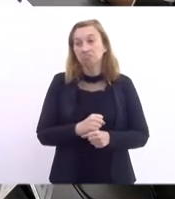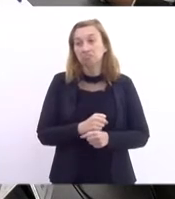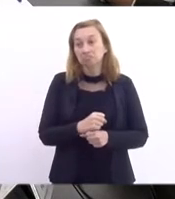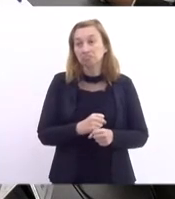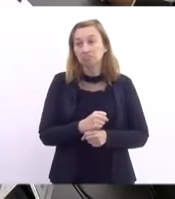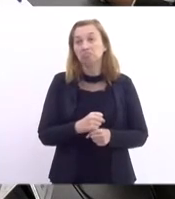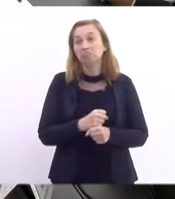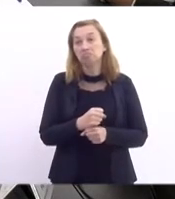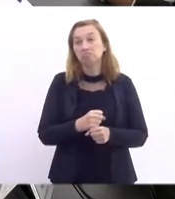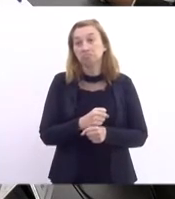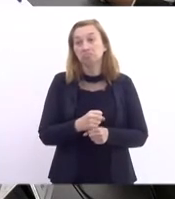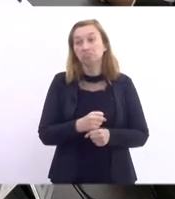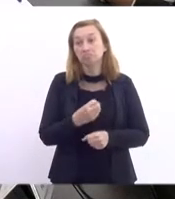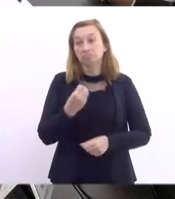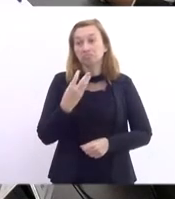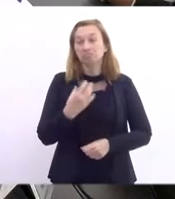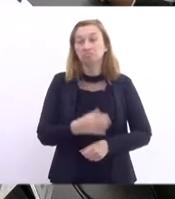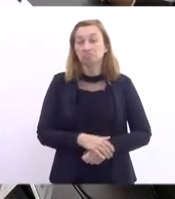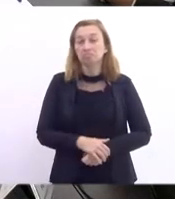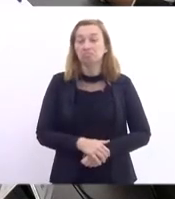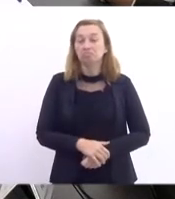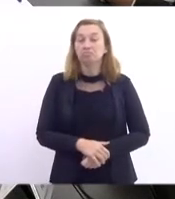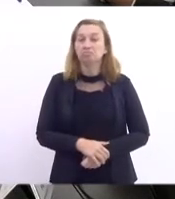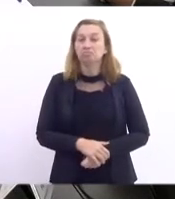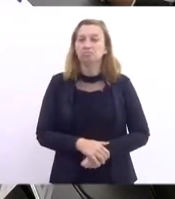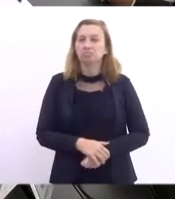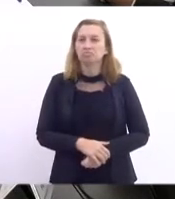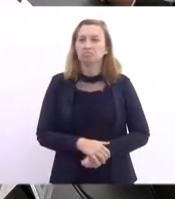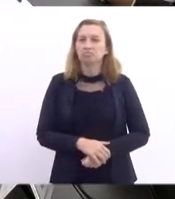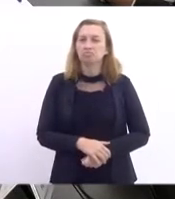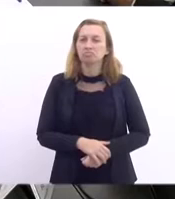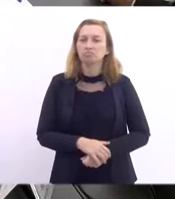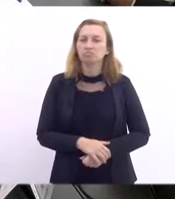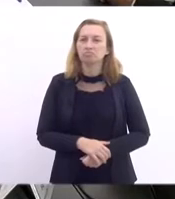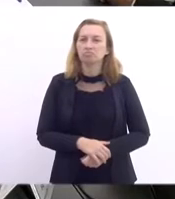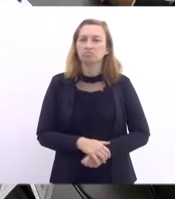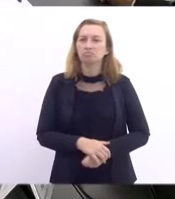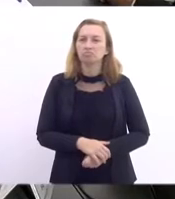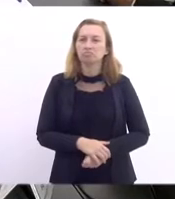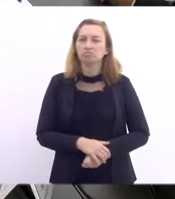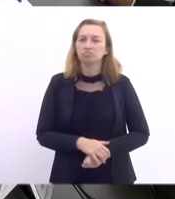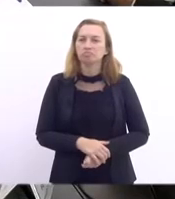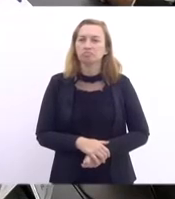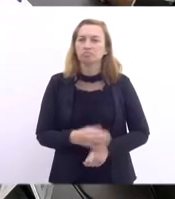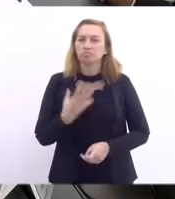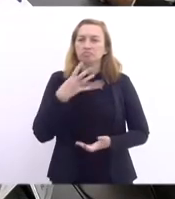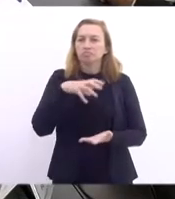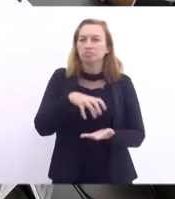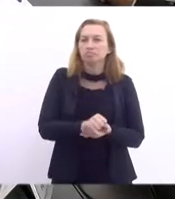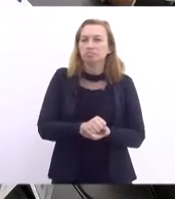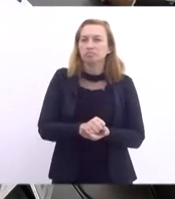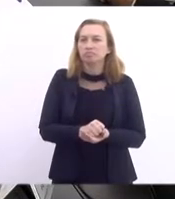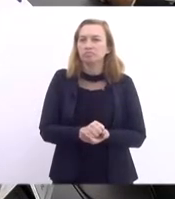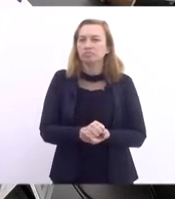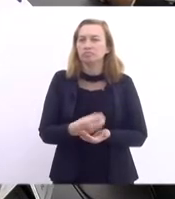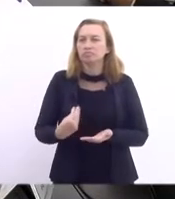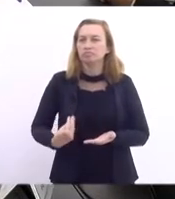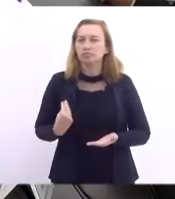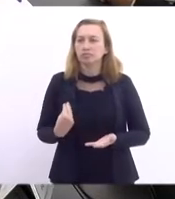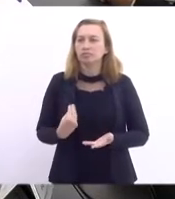é bastante longeva bastante loja lá é bom registrada que as